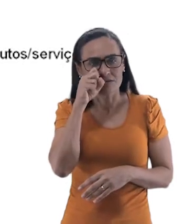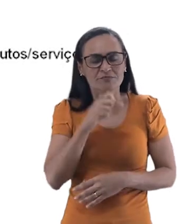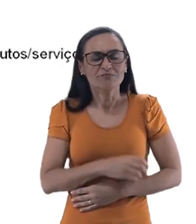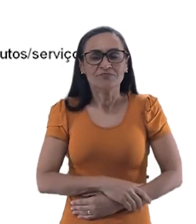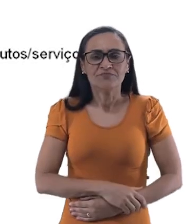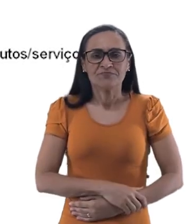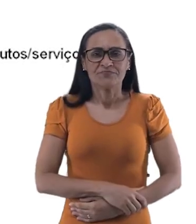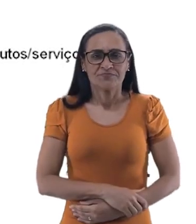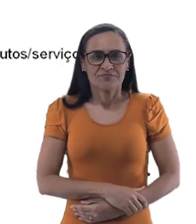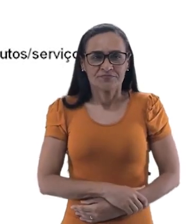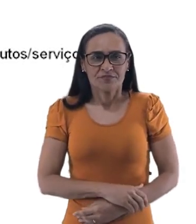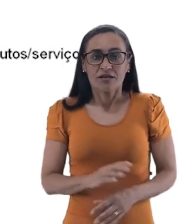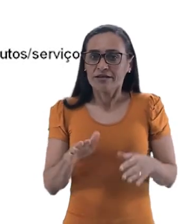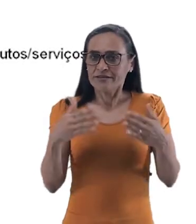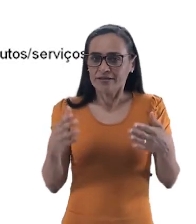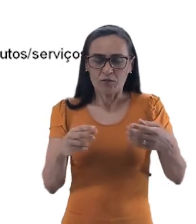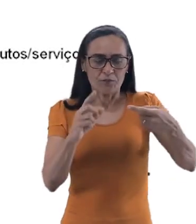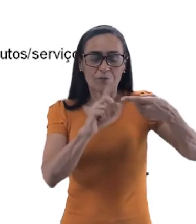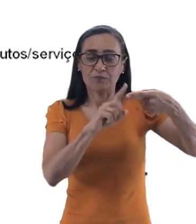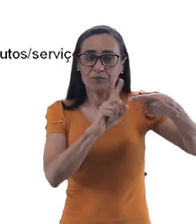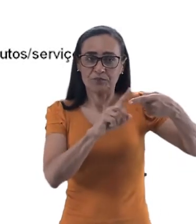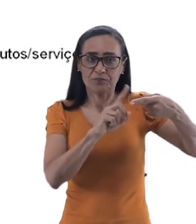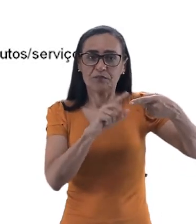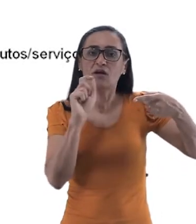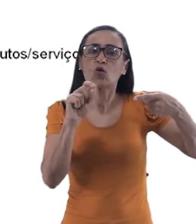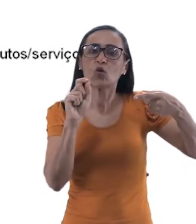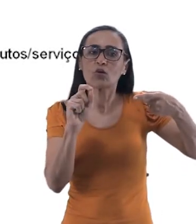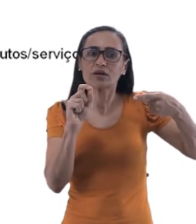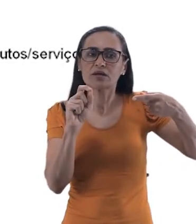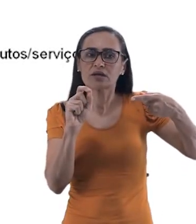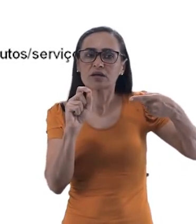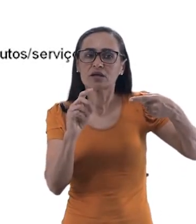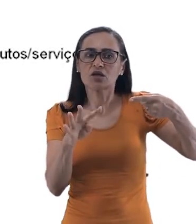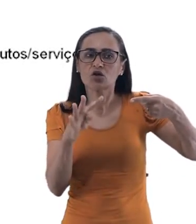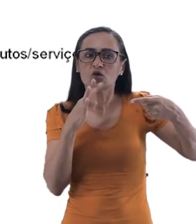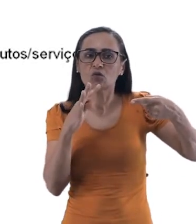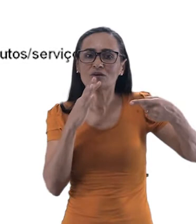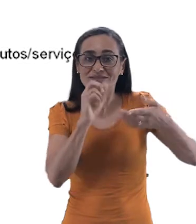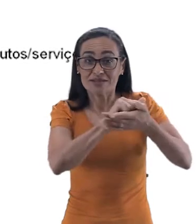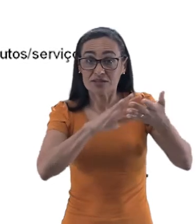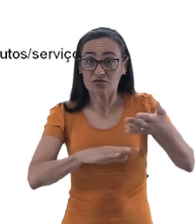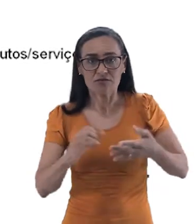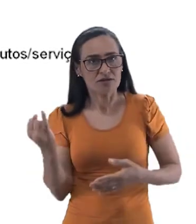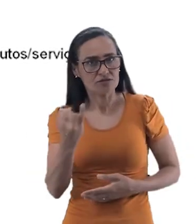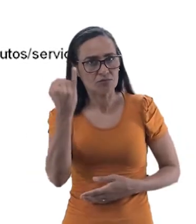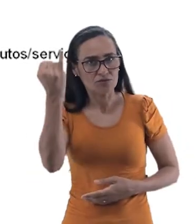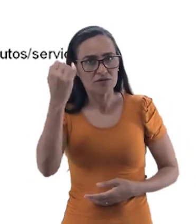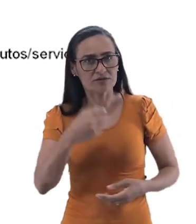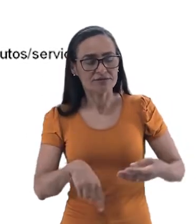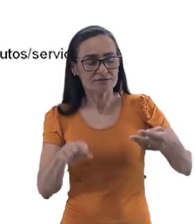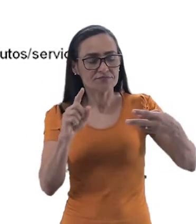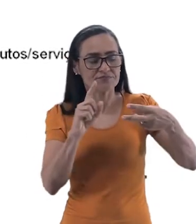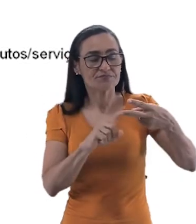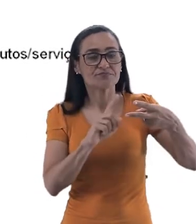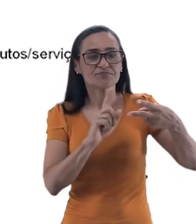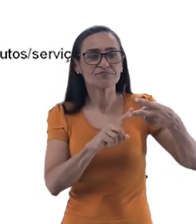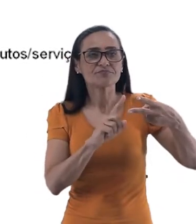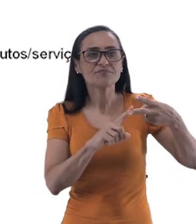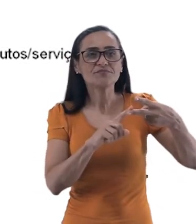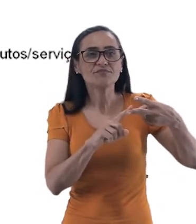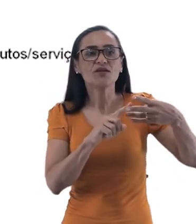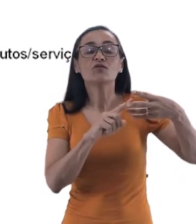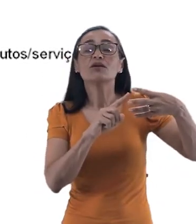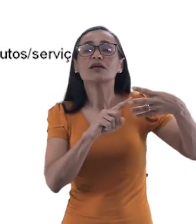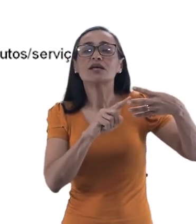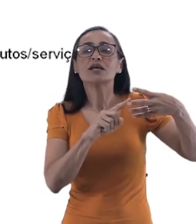rápida e simples. Então, a primeira etapa é a identificação das atividades relevantes.